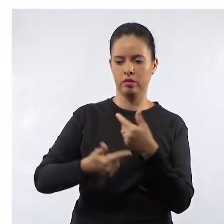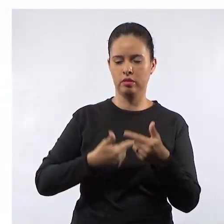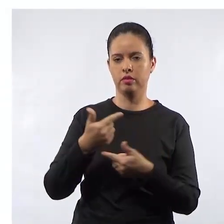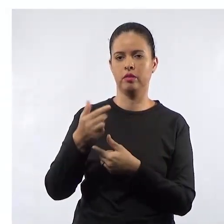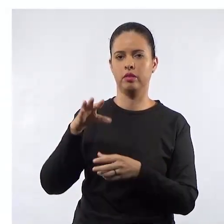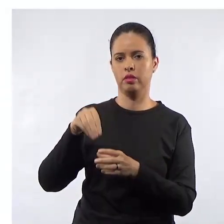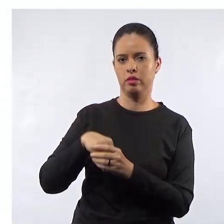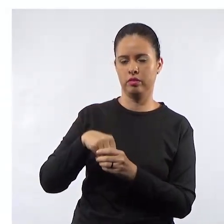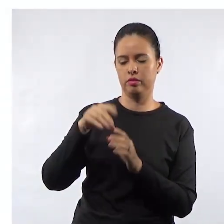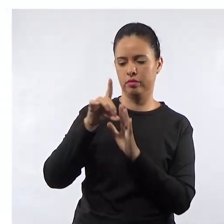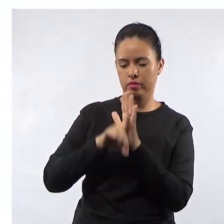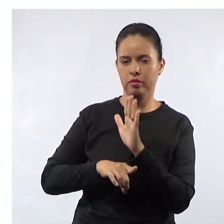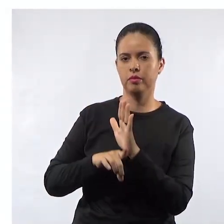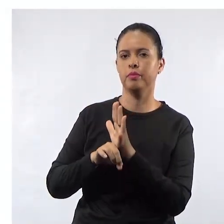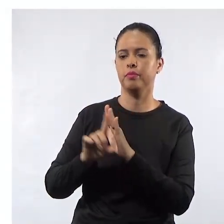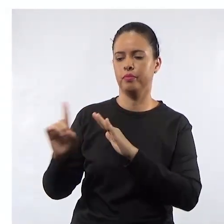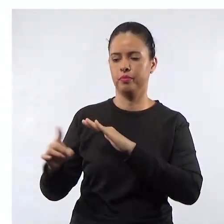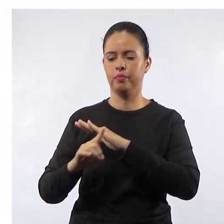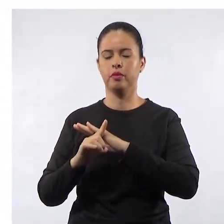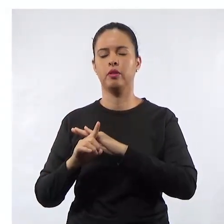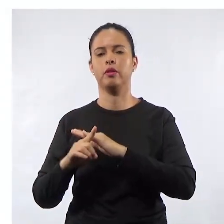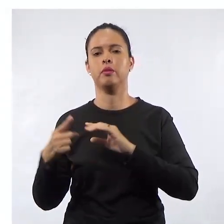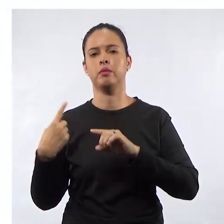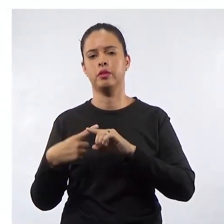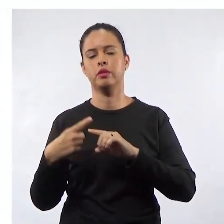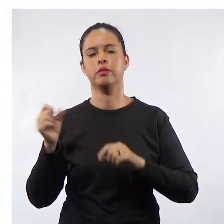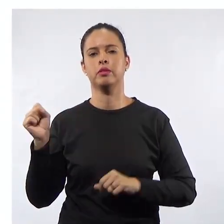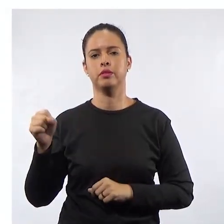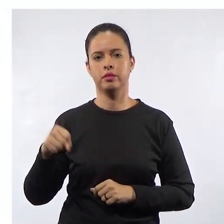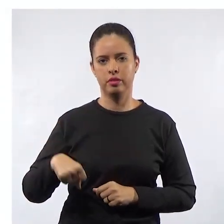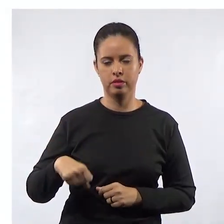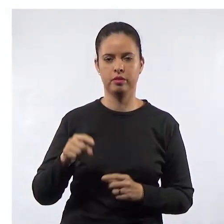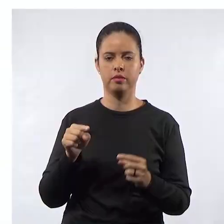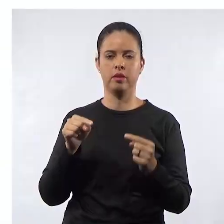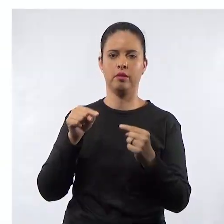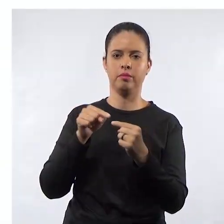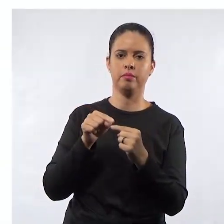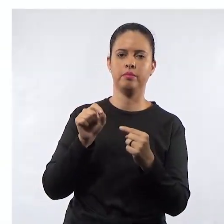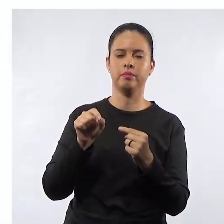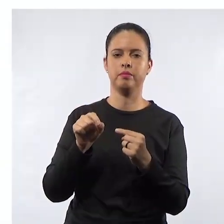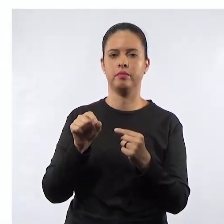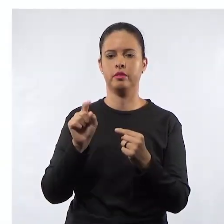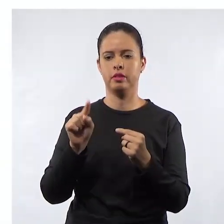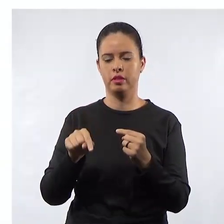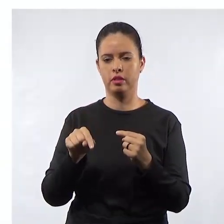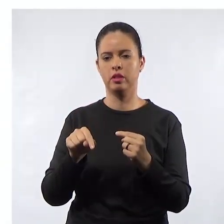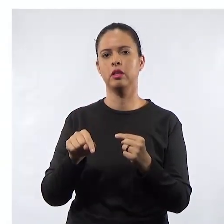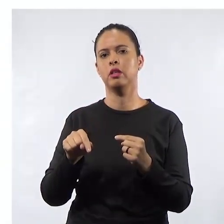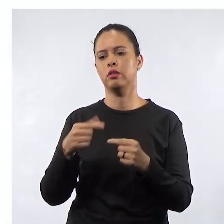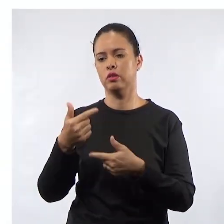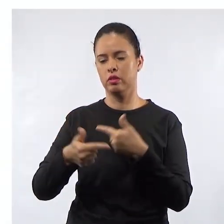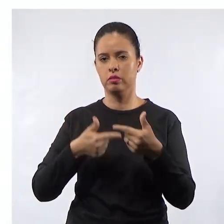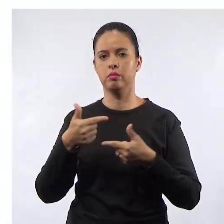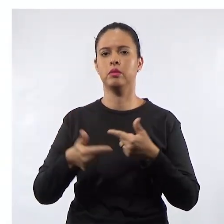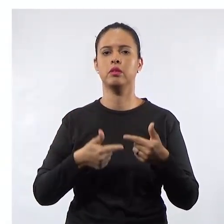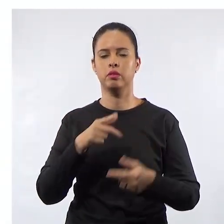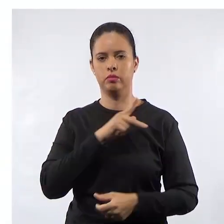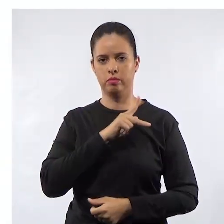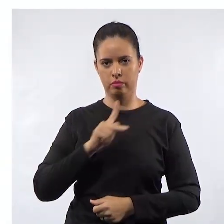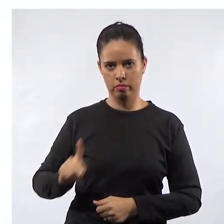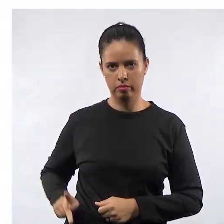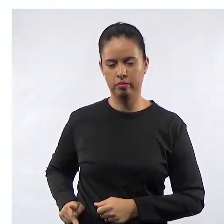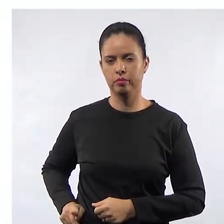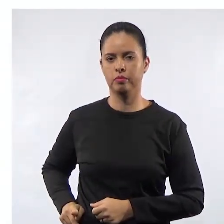dos serviços públicos dentro do direito do consumidor, né? Porque sim, o direito do consumidor se aplica também ali para os